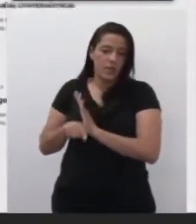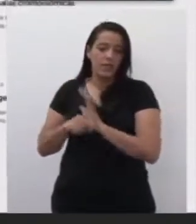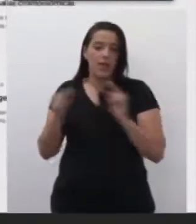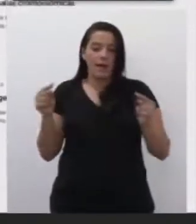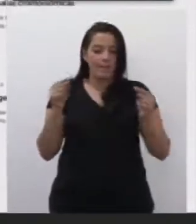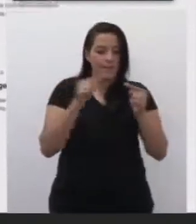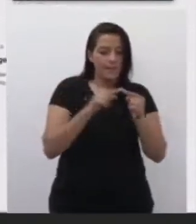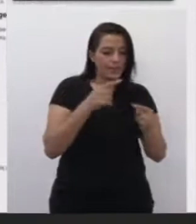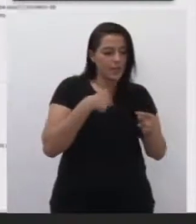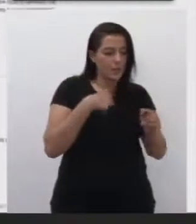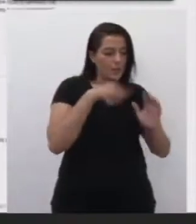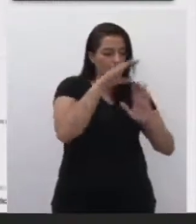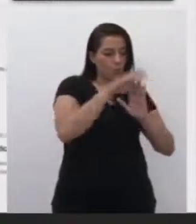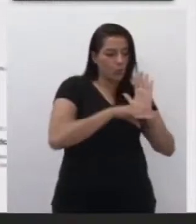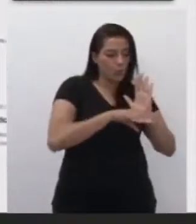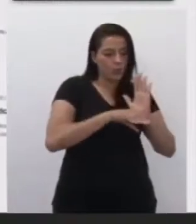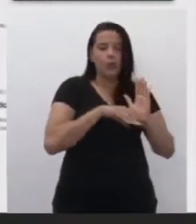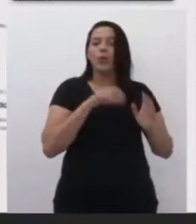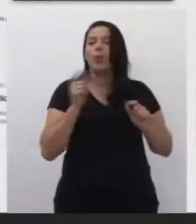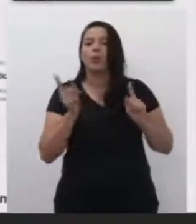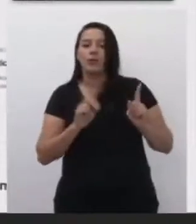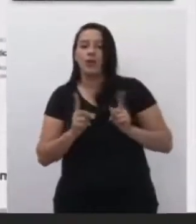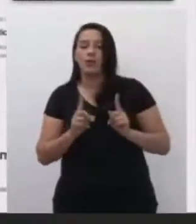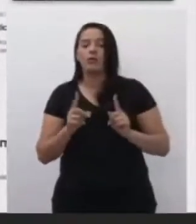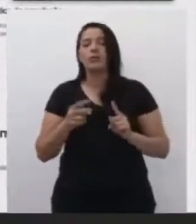Genética, né?